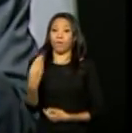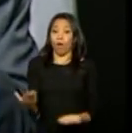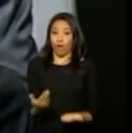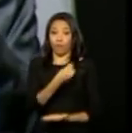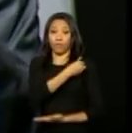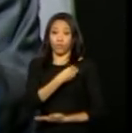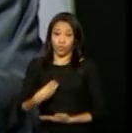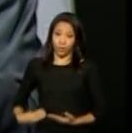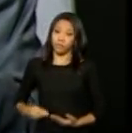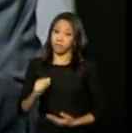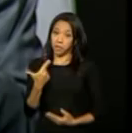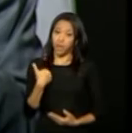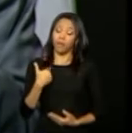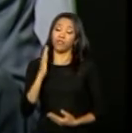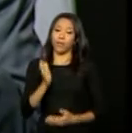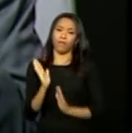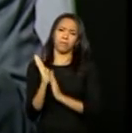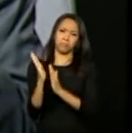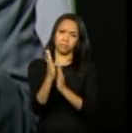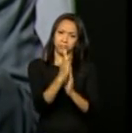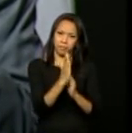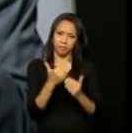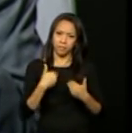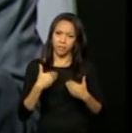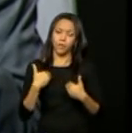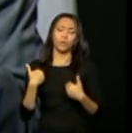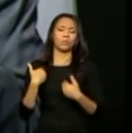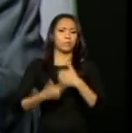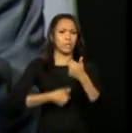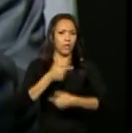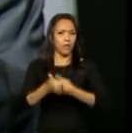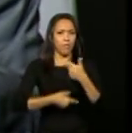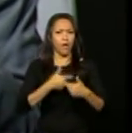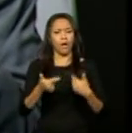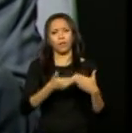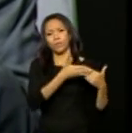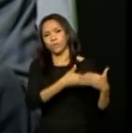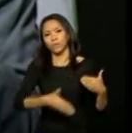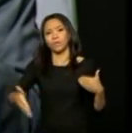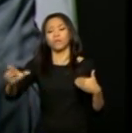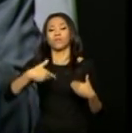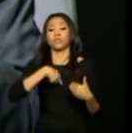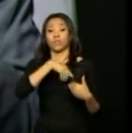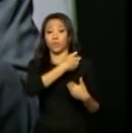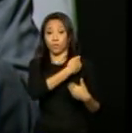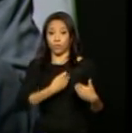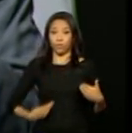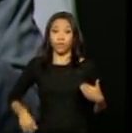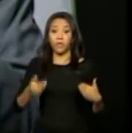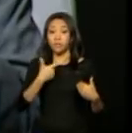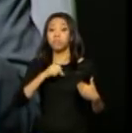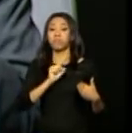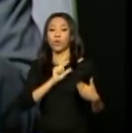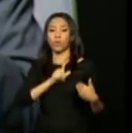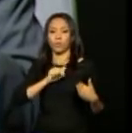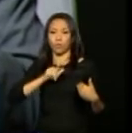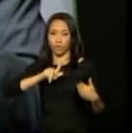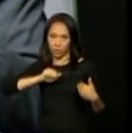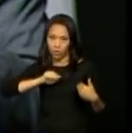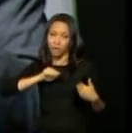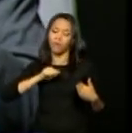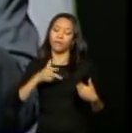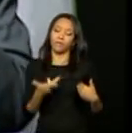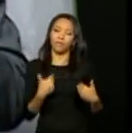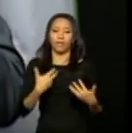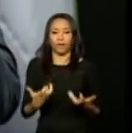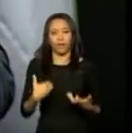é um reconhecimento do que já foi feito no governo Lula. Tenho muito carinho por isso, por esse apoio. Então, queria, em primeiro